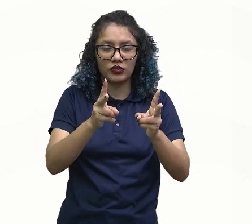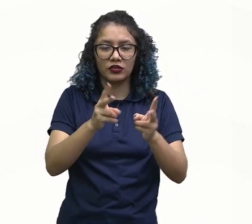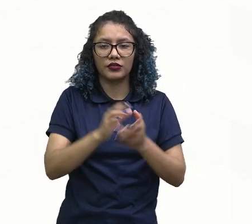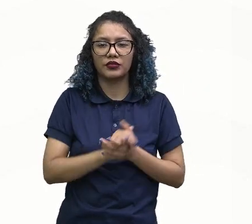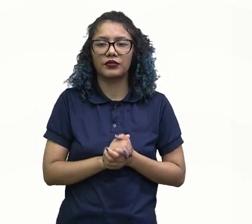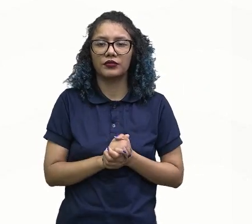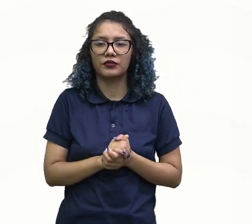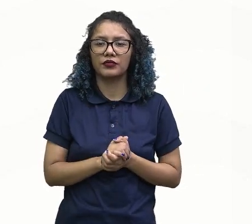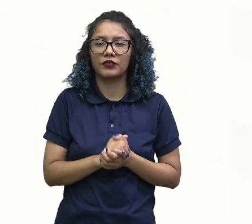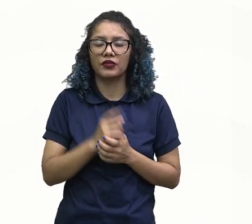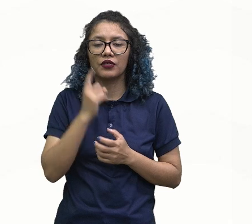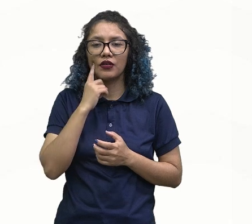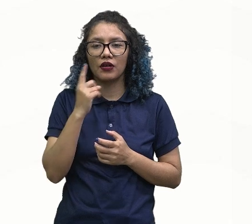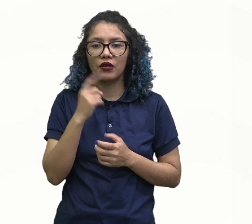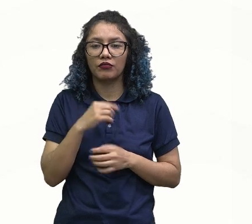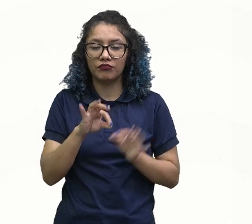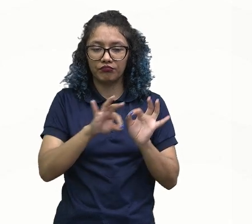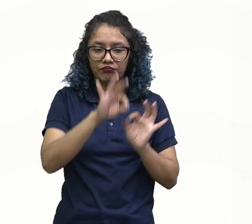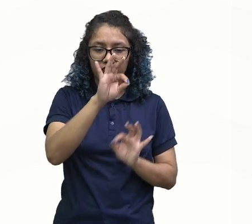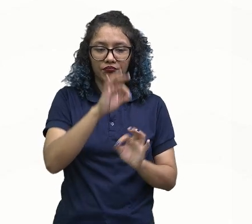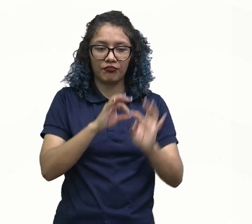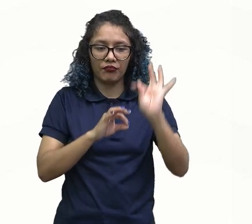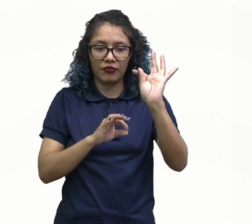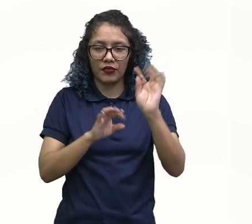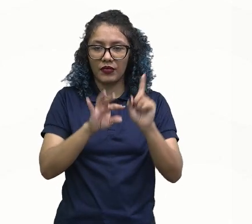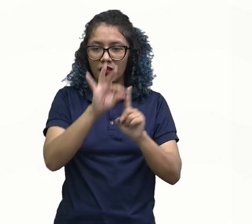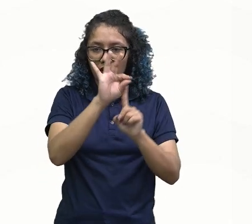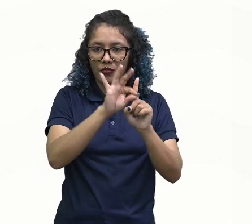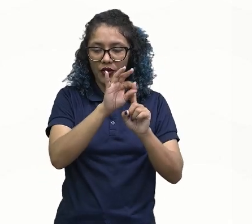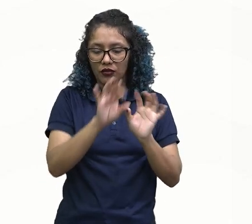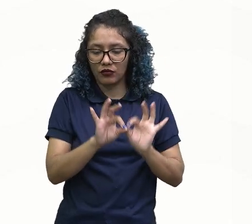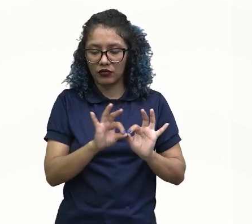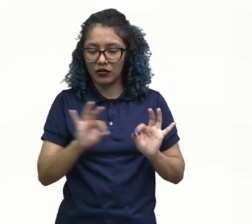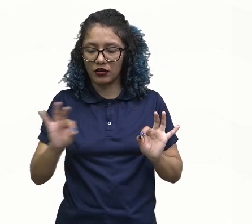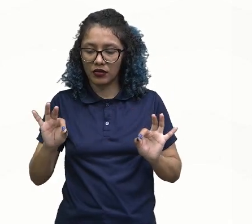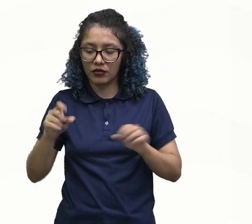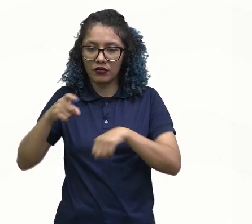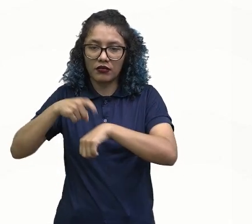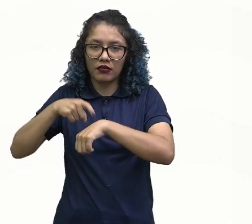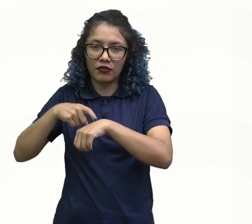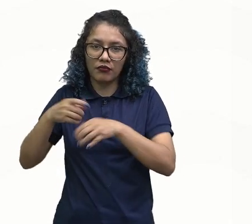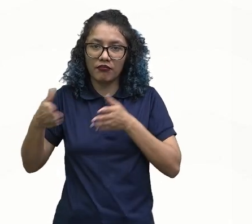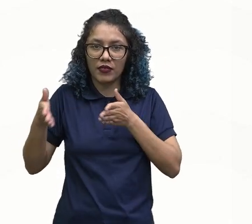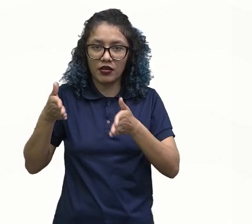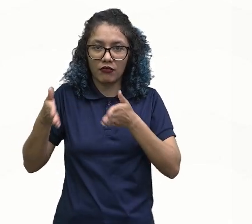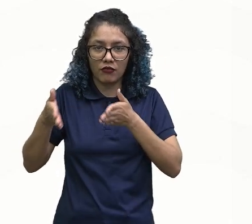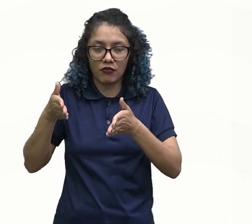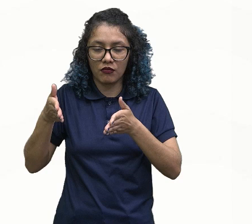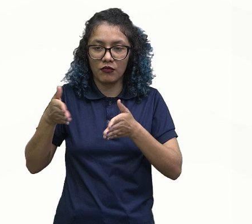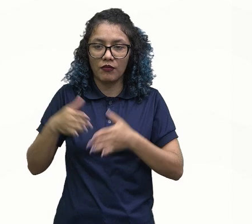professora? Porque aqui é temperatura, né? E aqui é tempo. Vou colocar aqui.